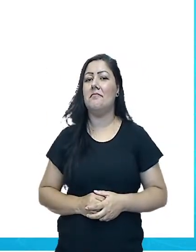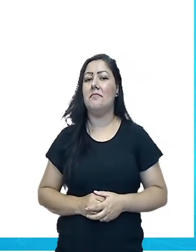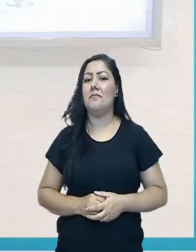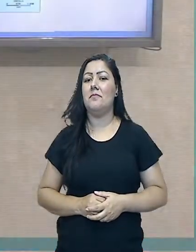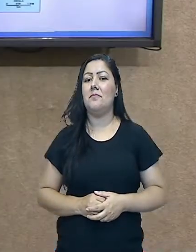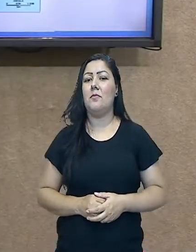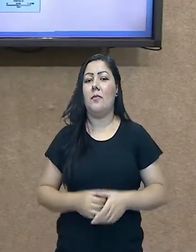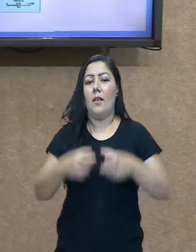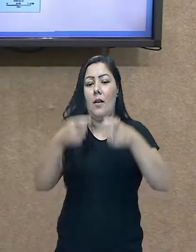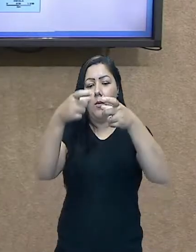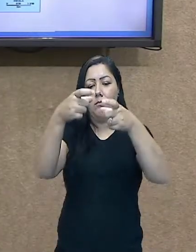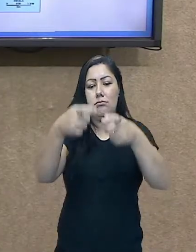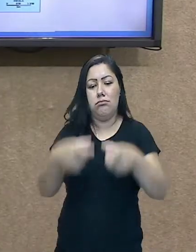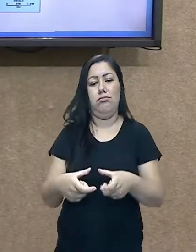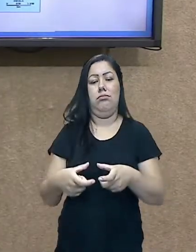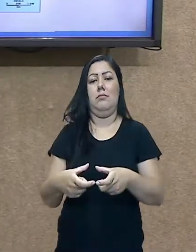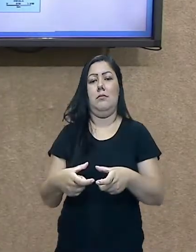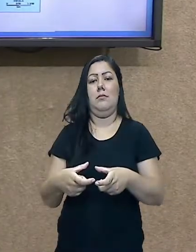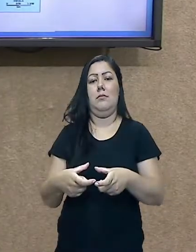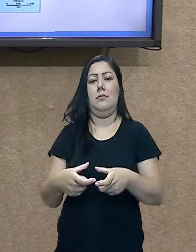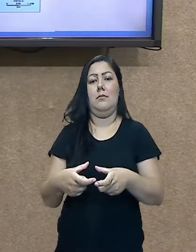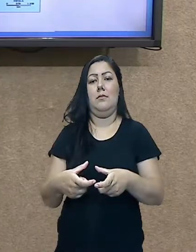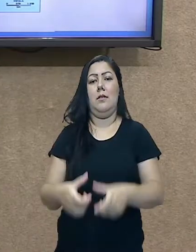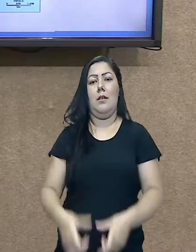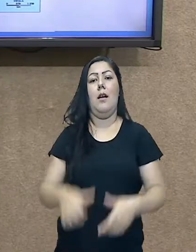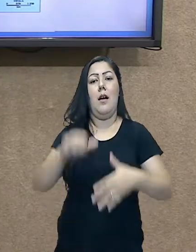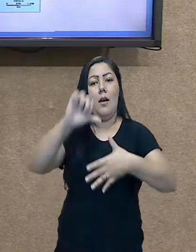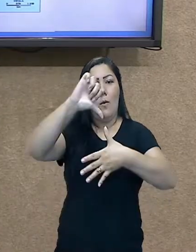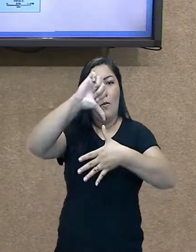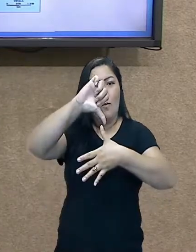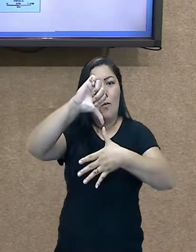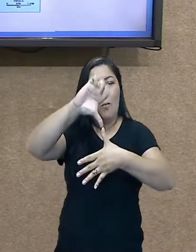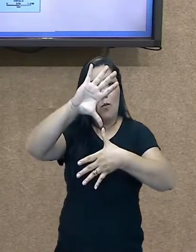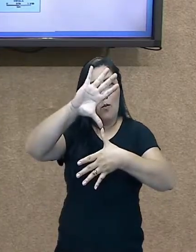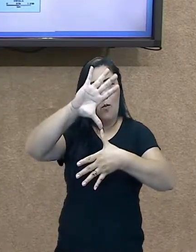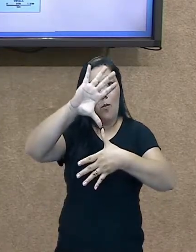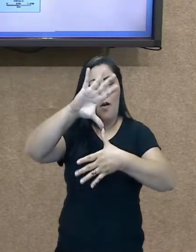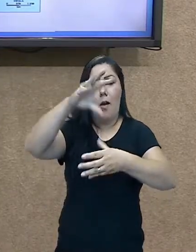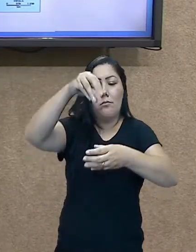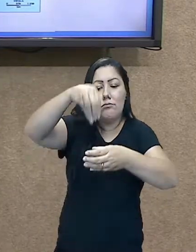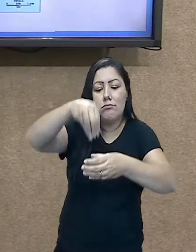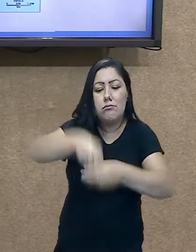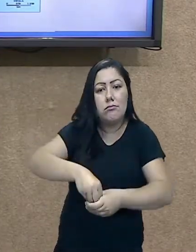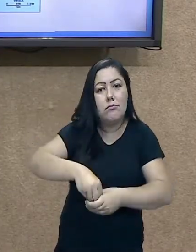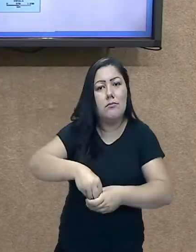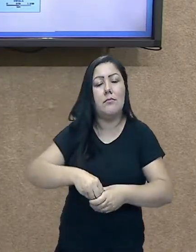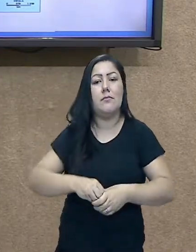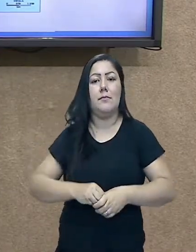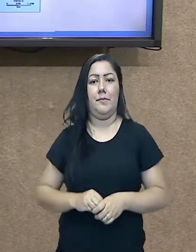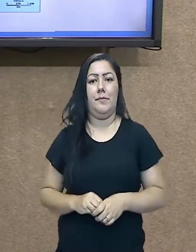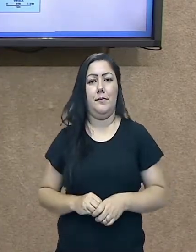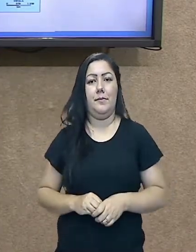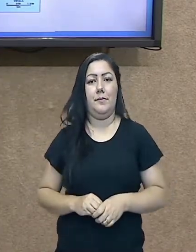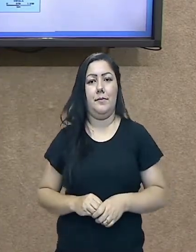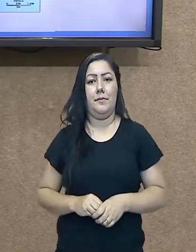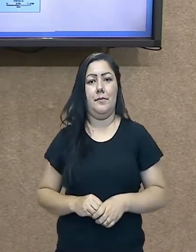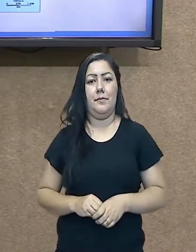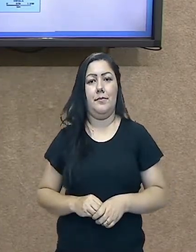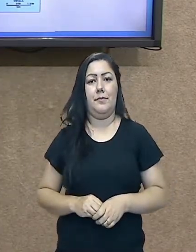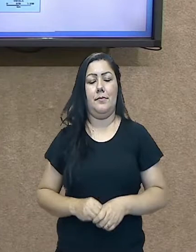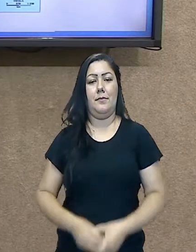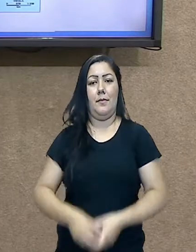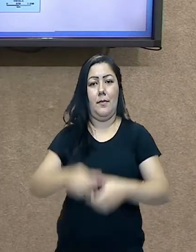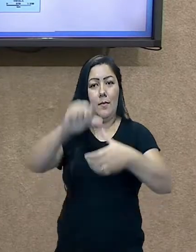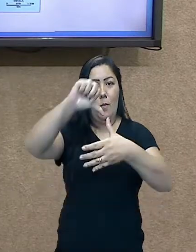localizado no continente americano, é o maior país do